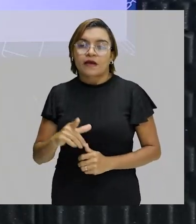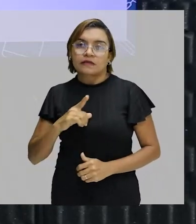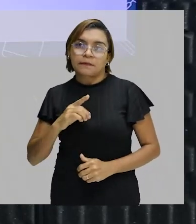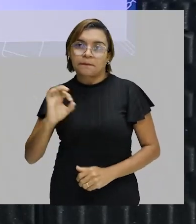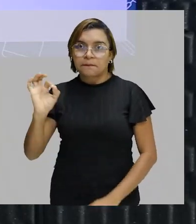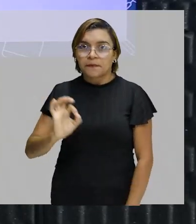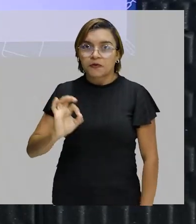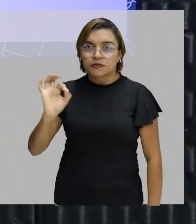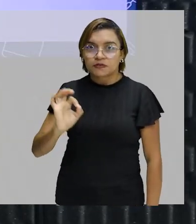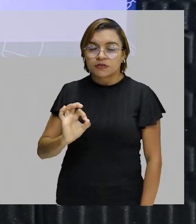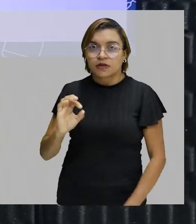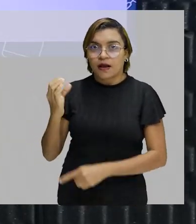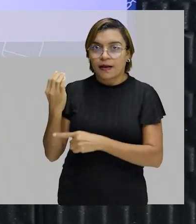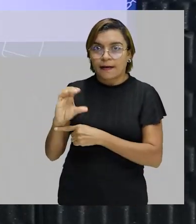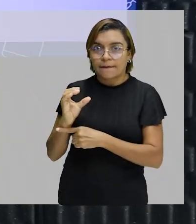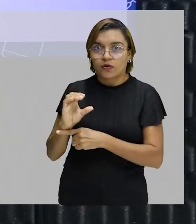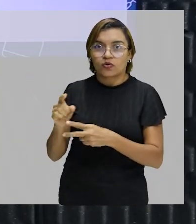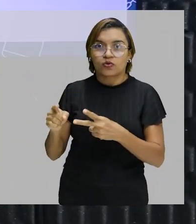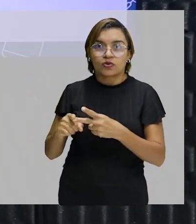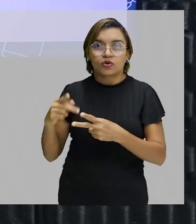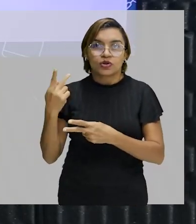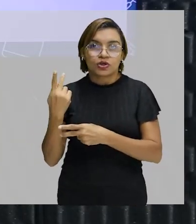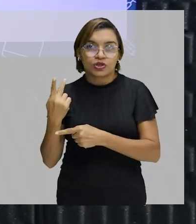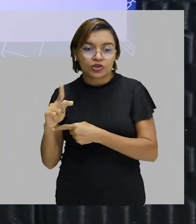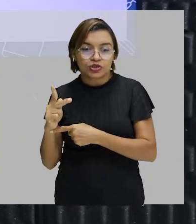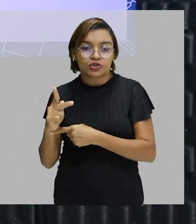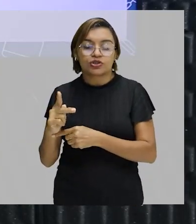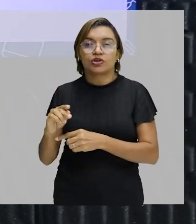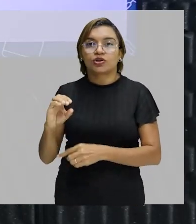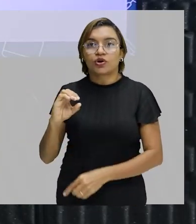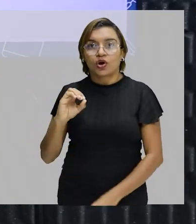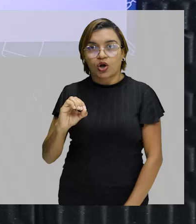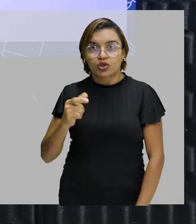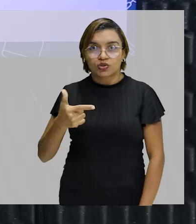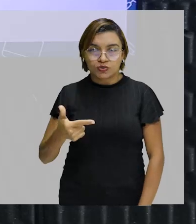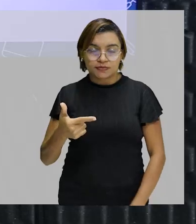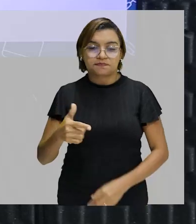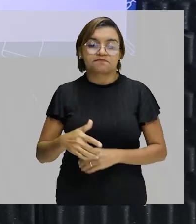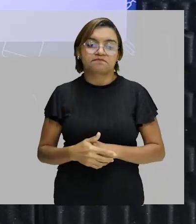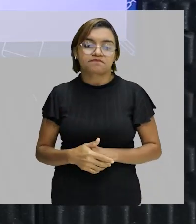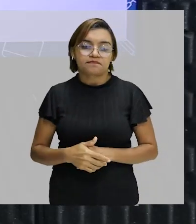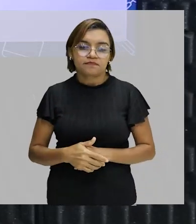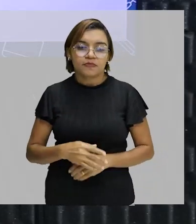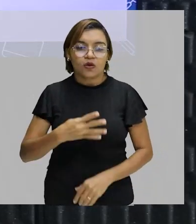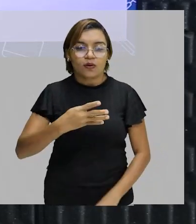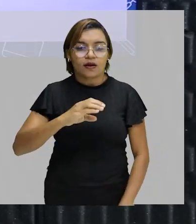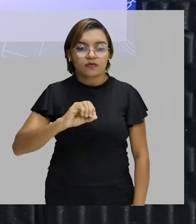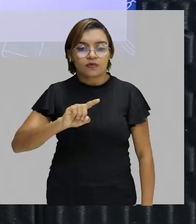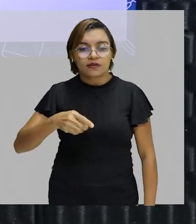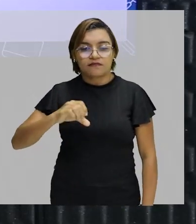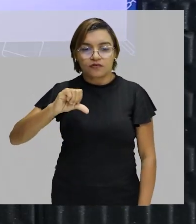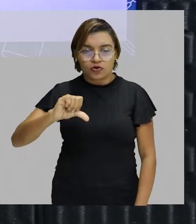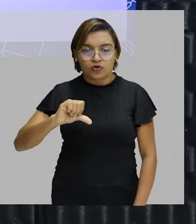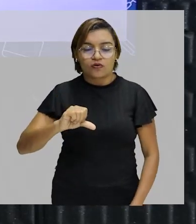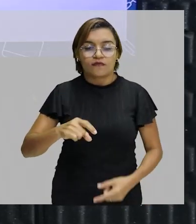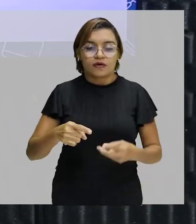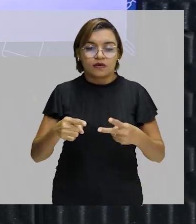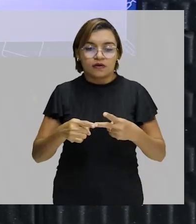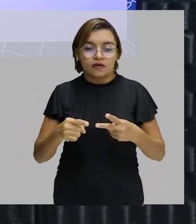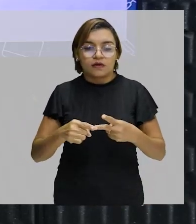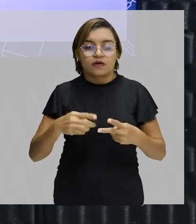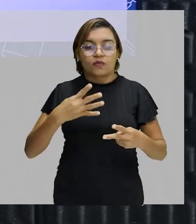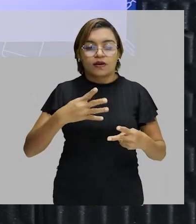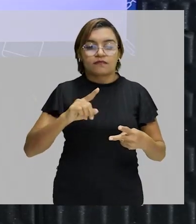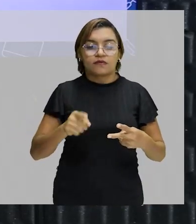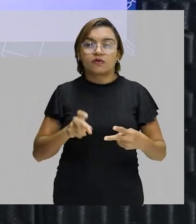temos aqui a porcentagem para o carbono, para o hidrogênio, para o oxigênio. 40,9,